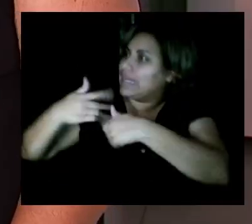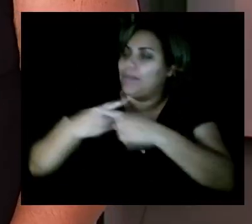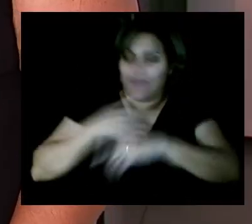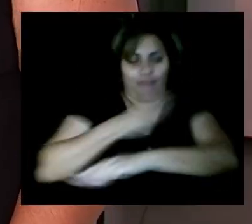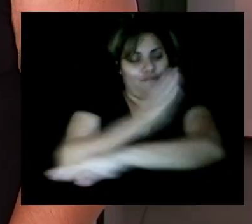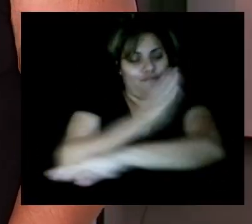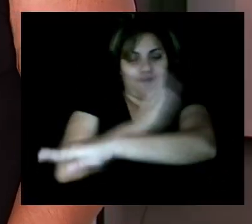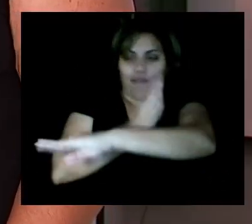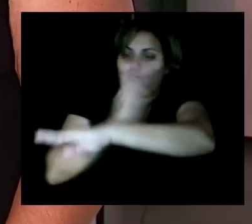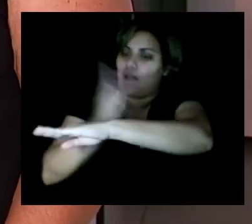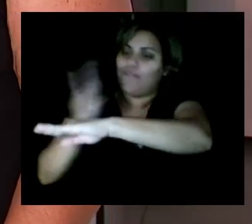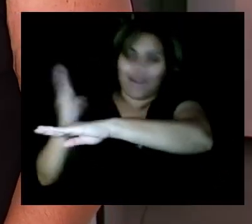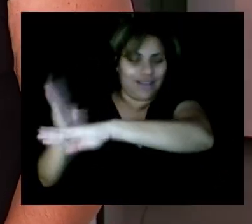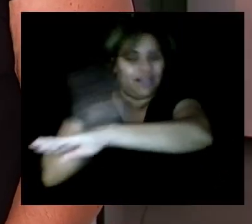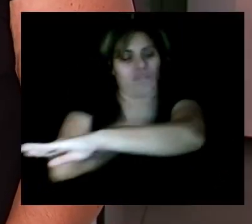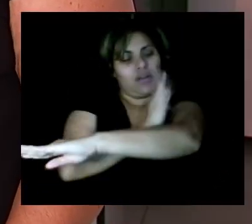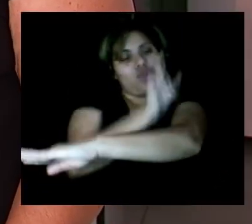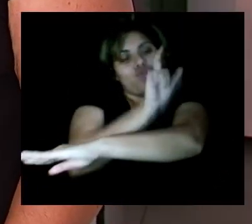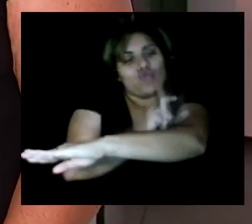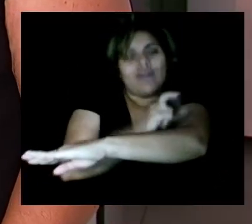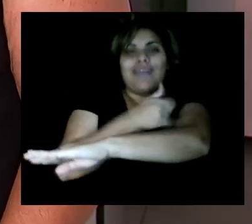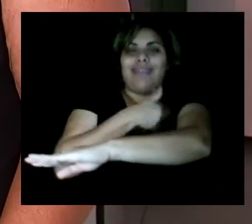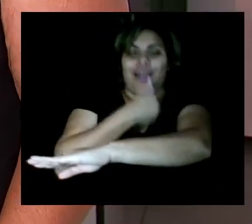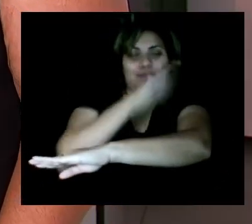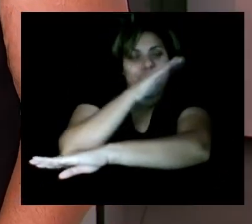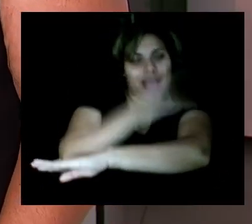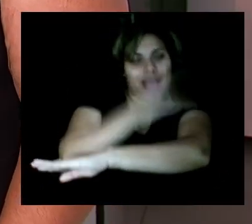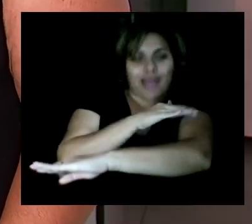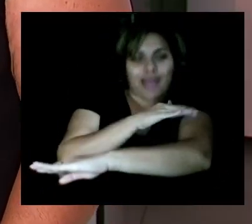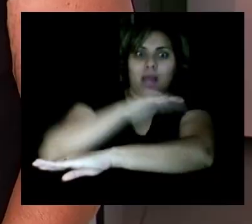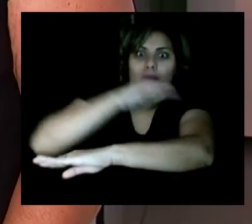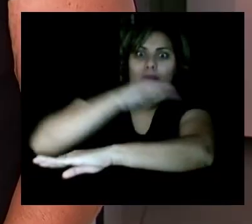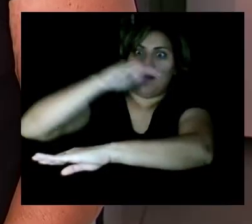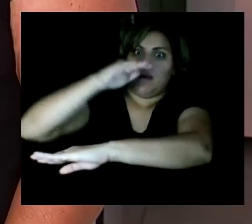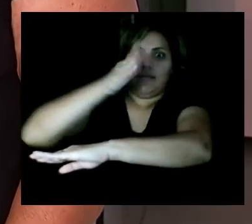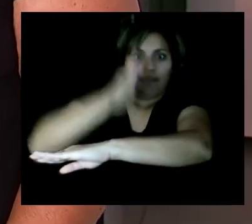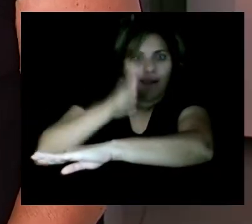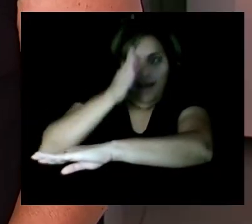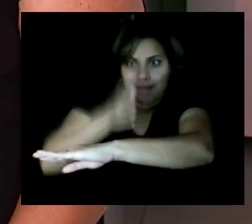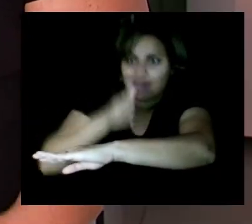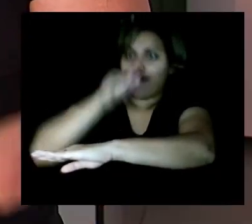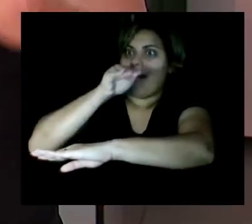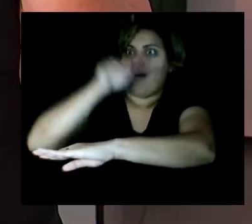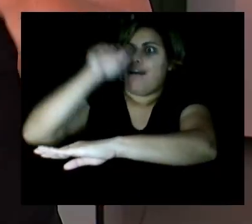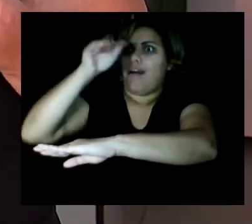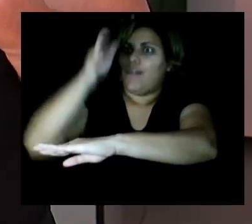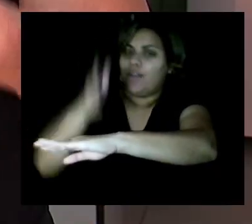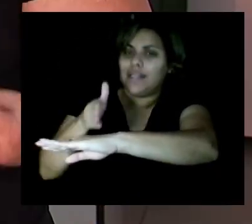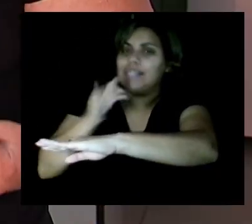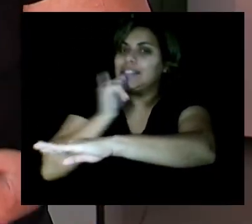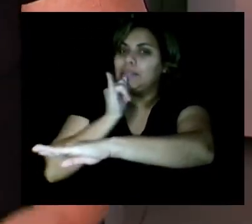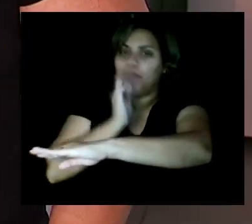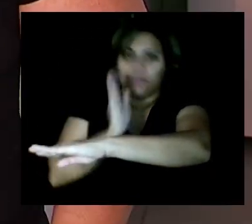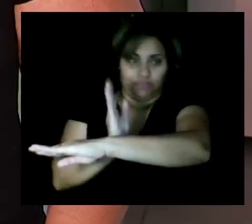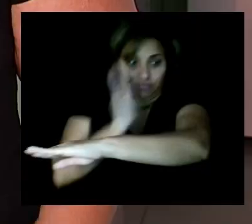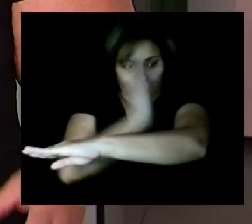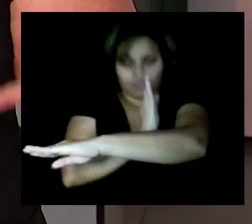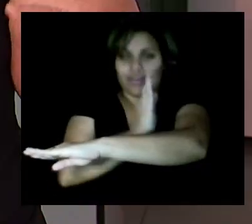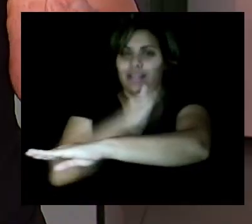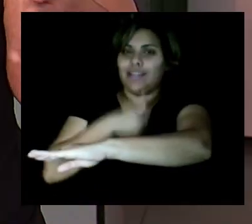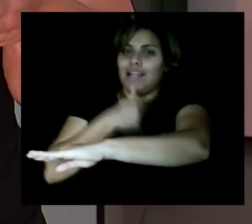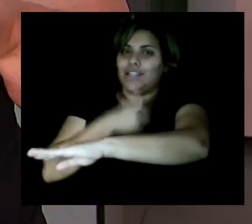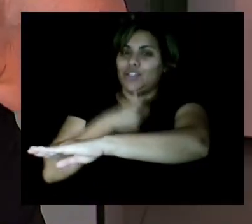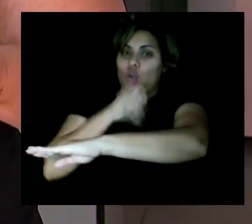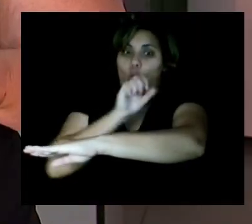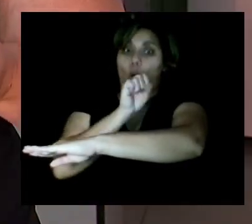nossos filhos. Então, meu filho, ele está com 11 anos. Na fase dos 8 anos, ele se descobriu autista. E aí